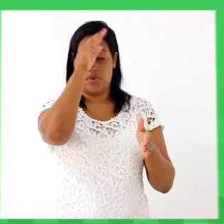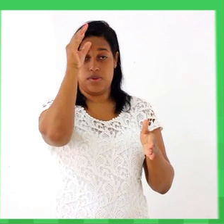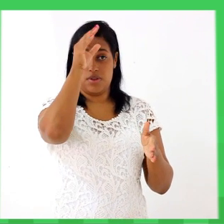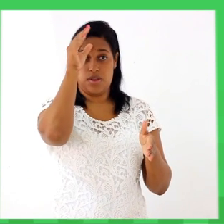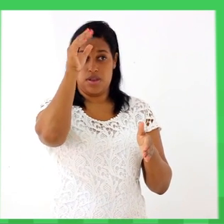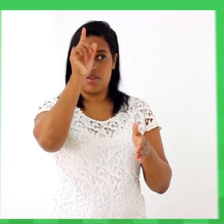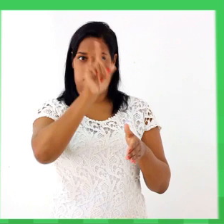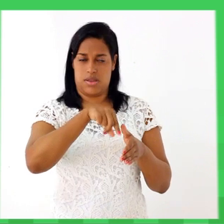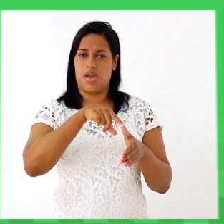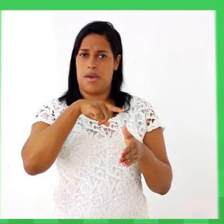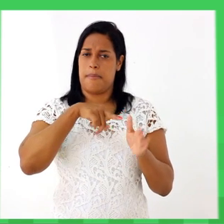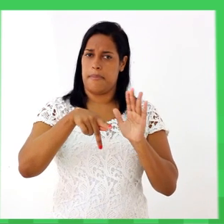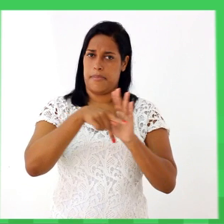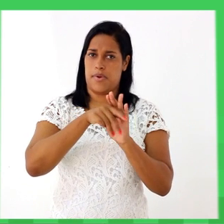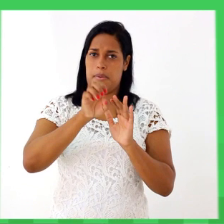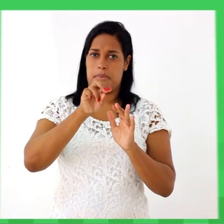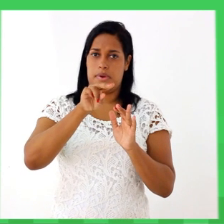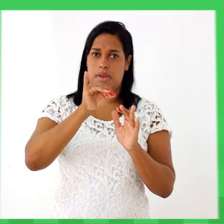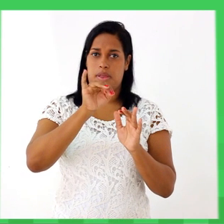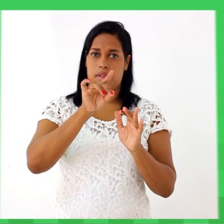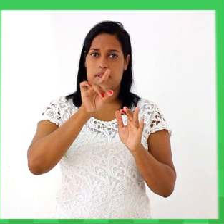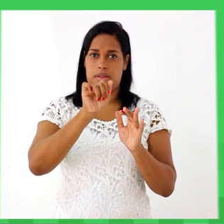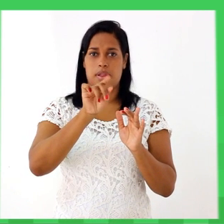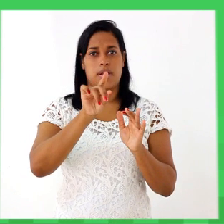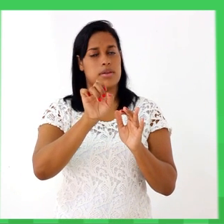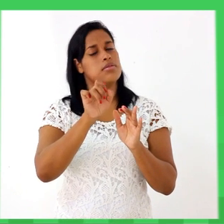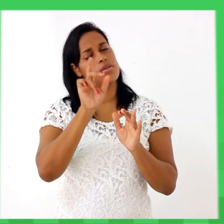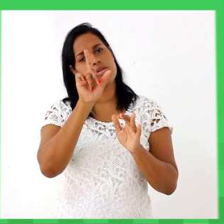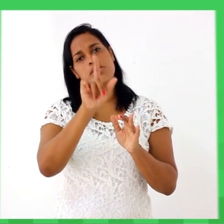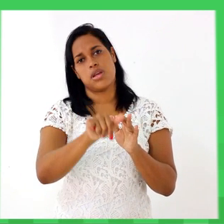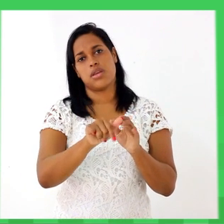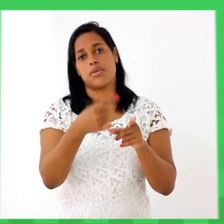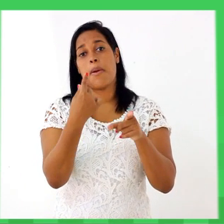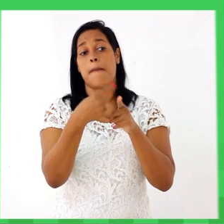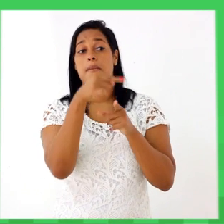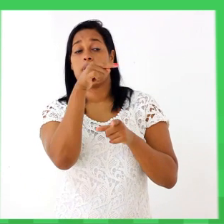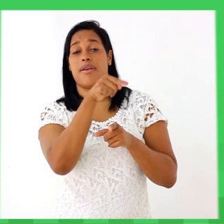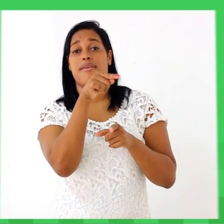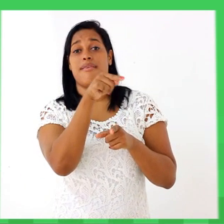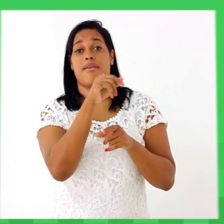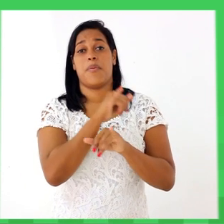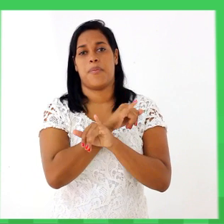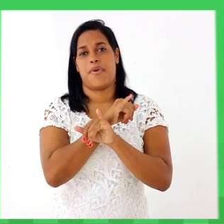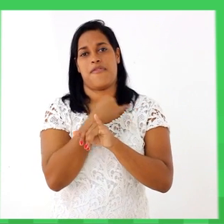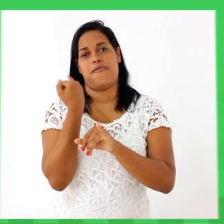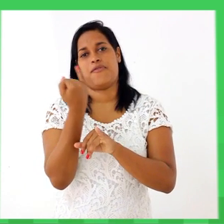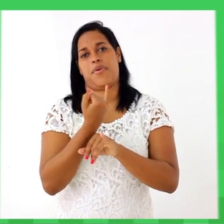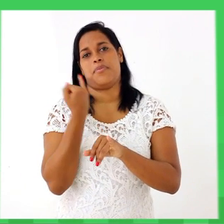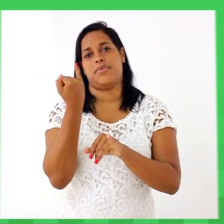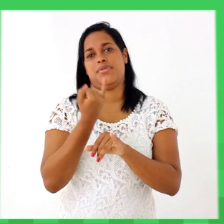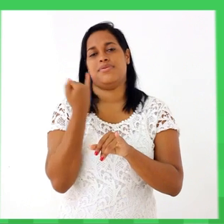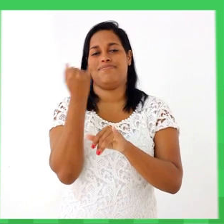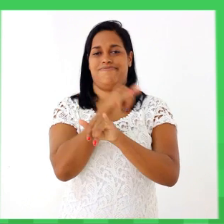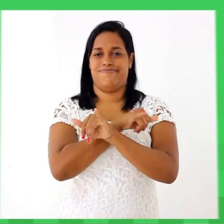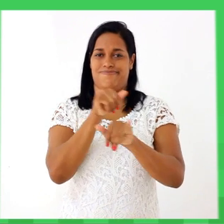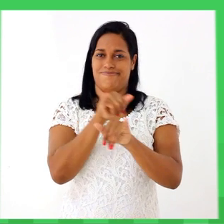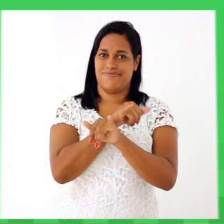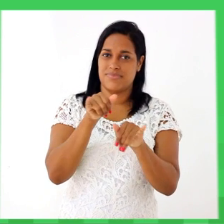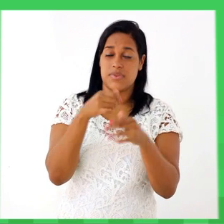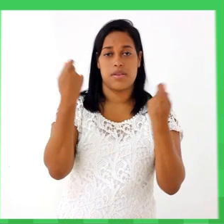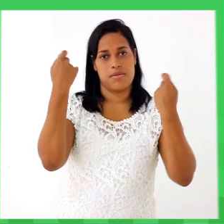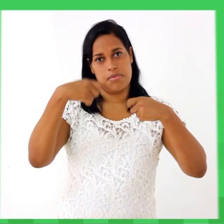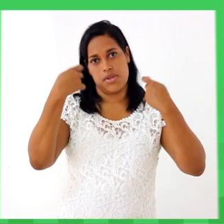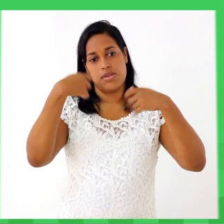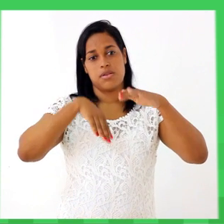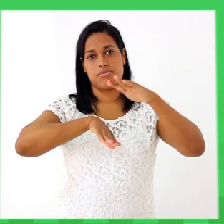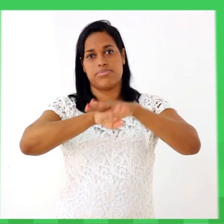Cliente seria uma entidade? Sim. Por quê? Cliente é uma informação importante que deve ser armazenada